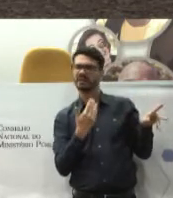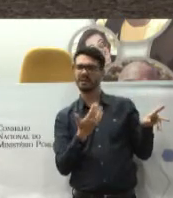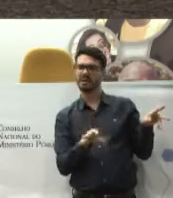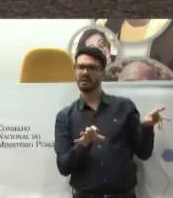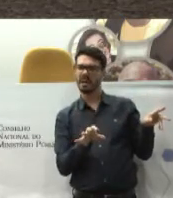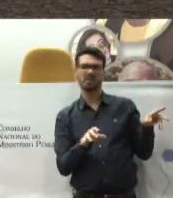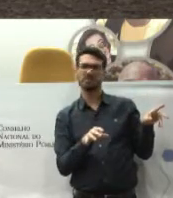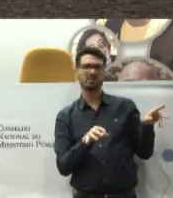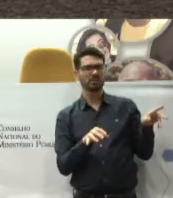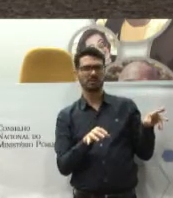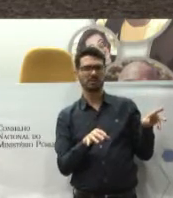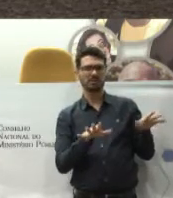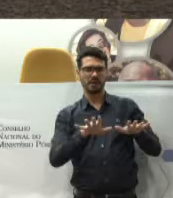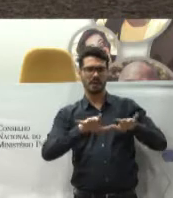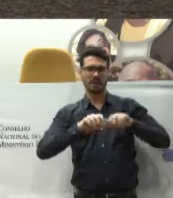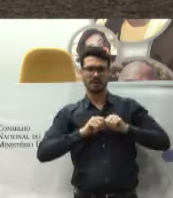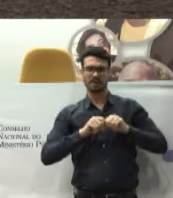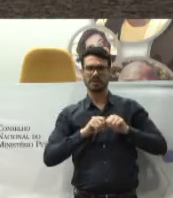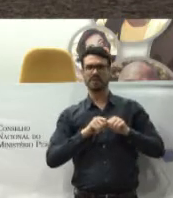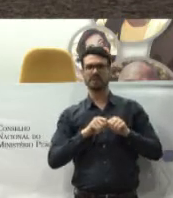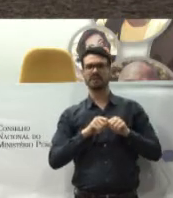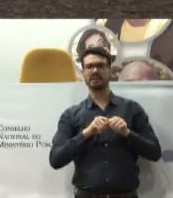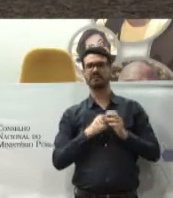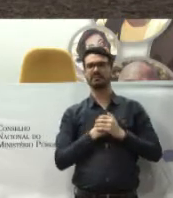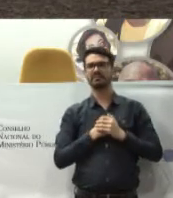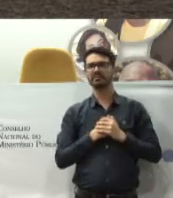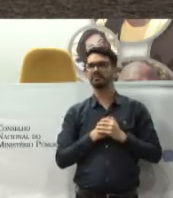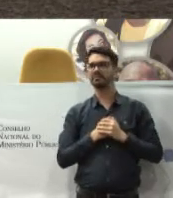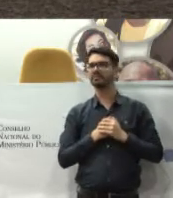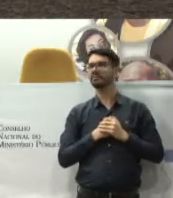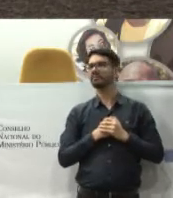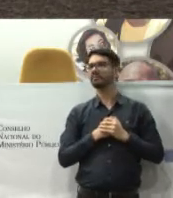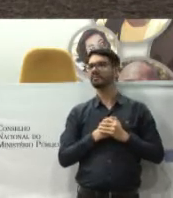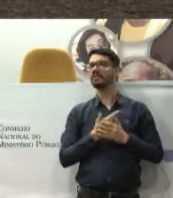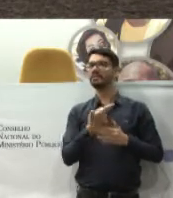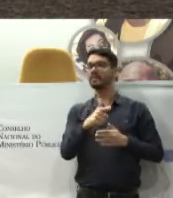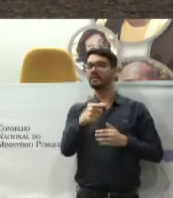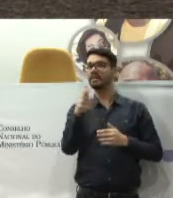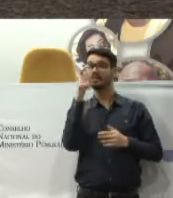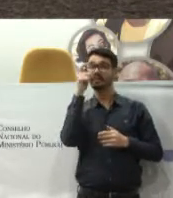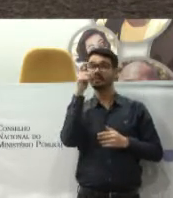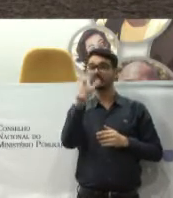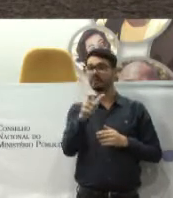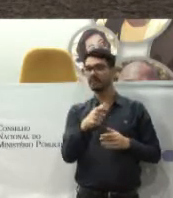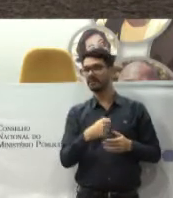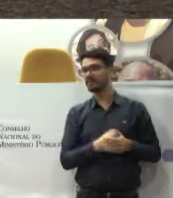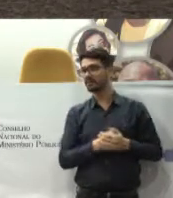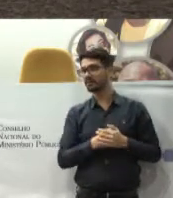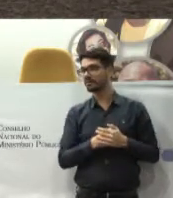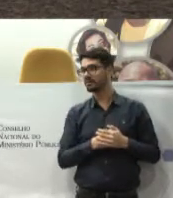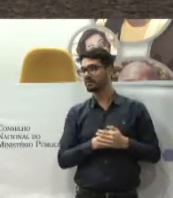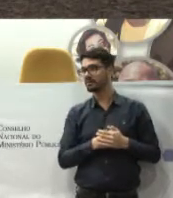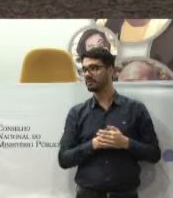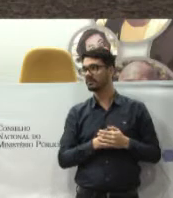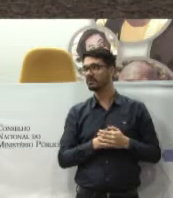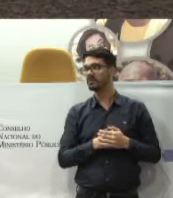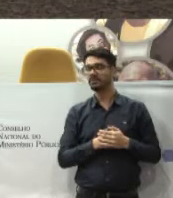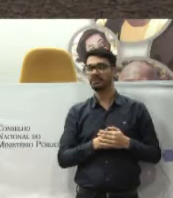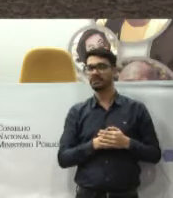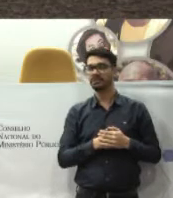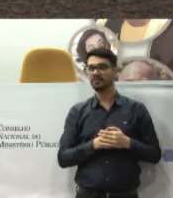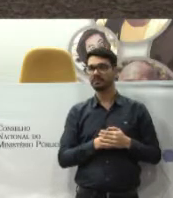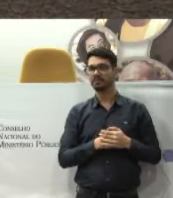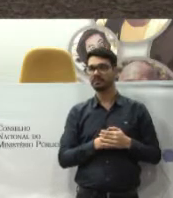tenho interesse na audiência do artigo 334. Não tenho interesse na conciliação. Pronto. Estava